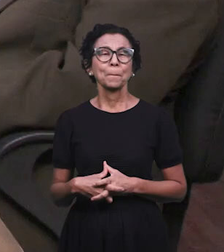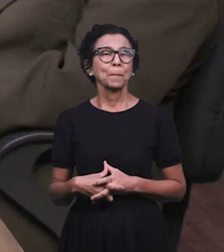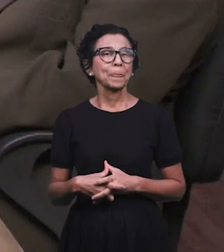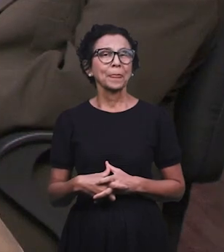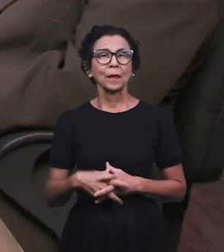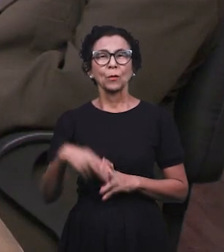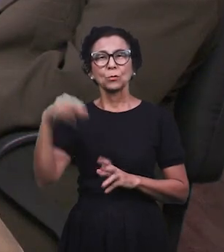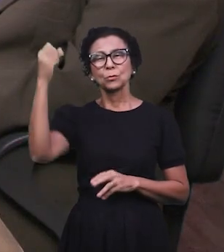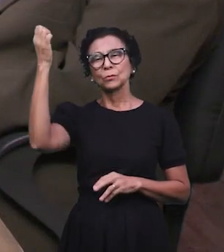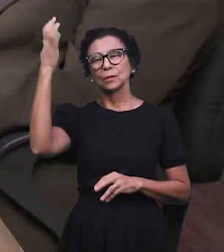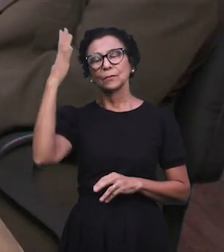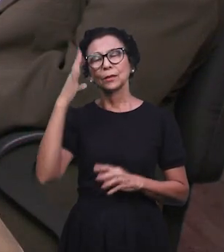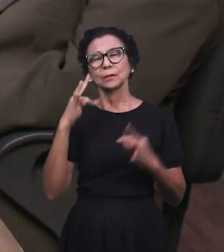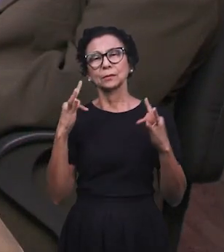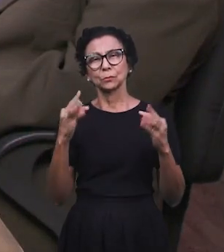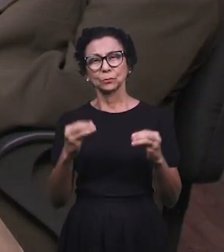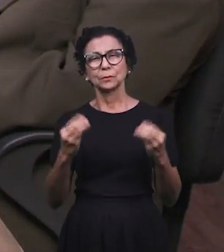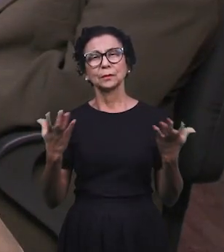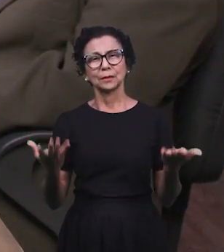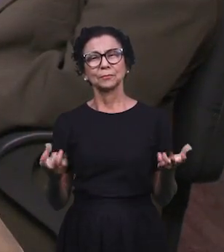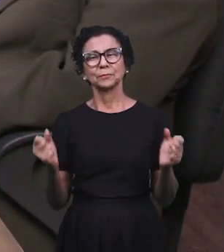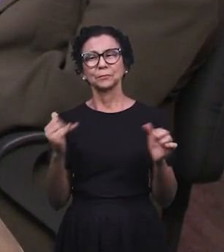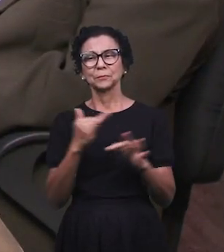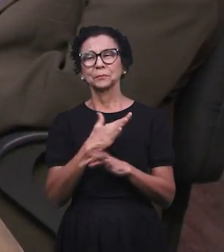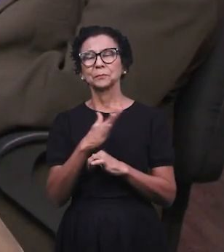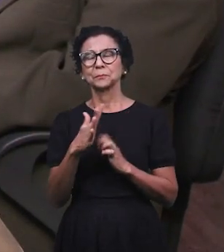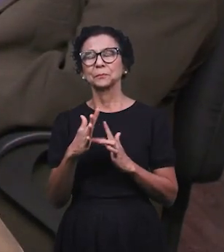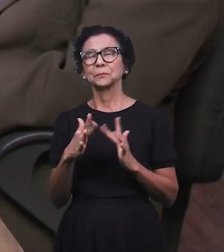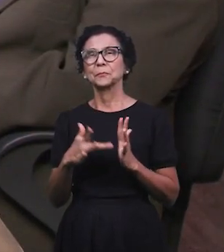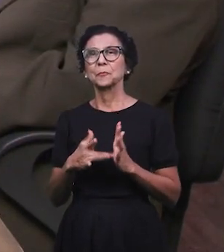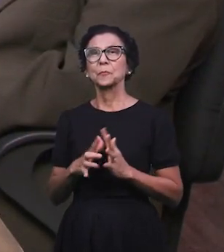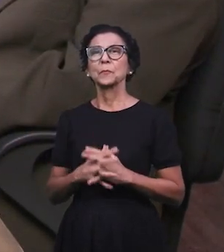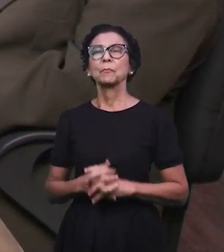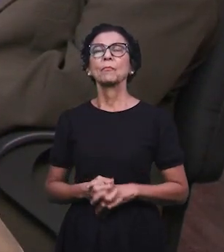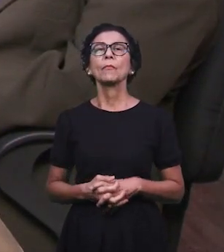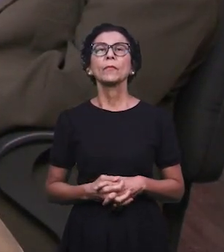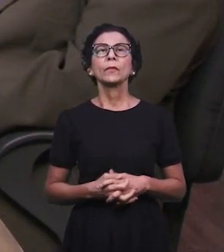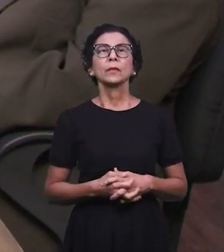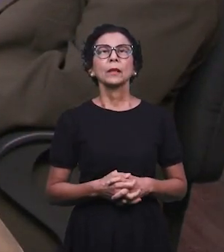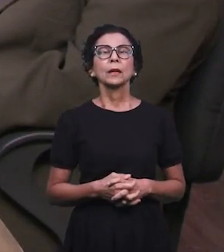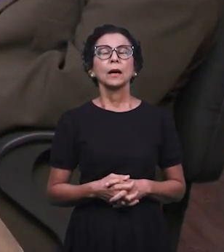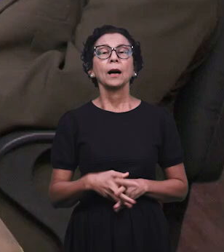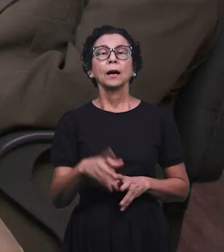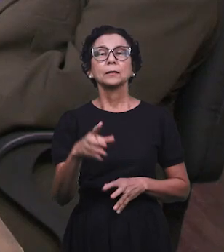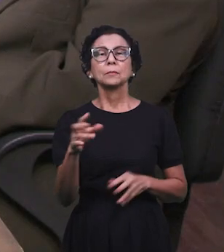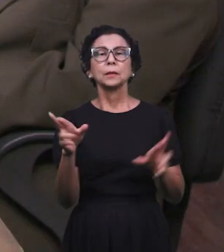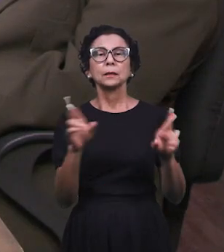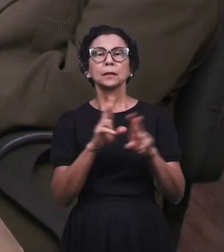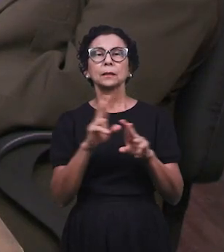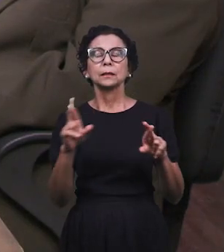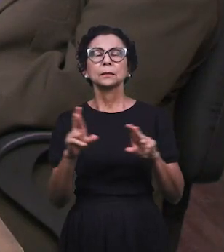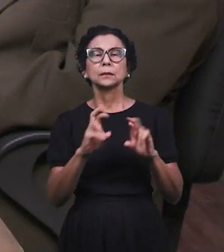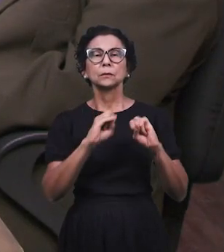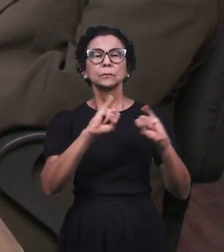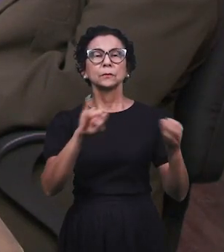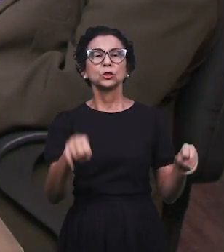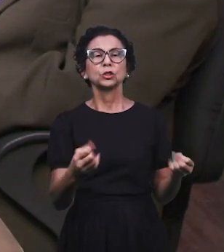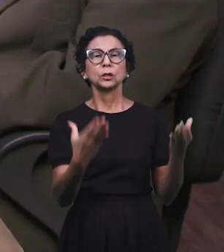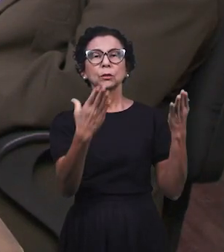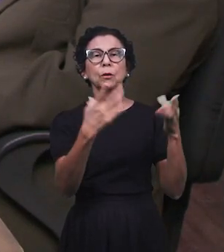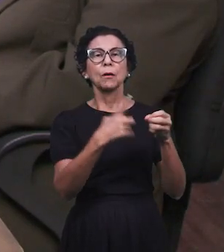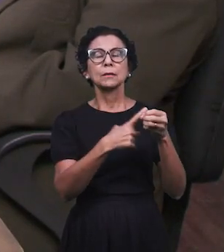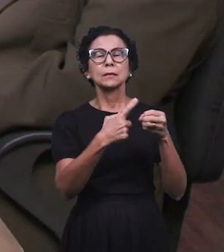revelação. O Senhor nos dá, está à nossa frente, né? Glória a Jesus por isso. Tem um aspecto interessante nessa questão aí dos espias, né?